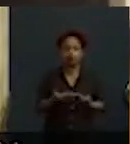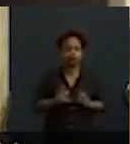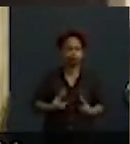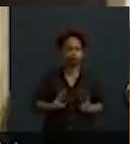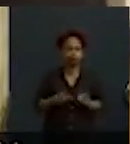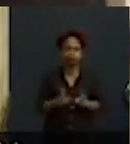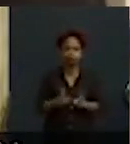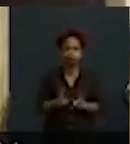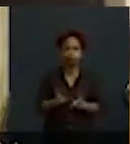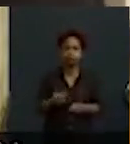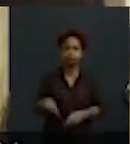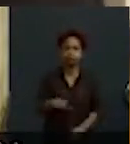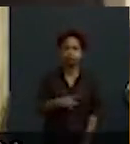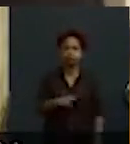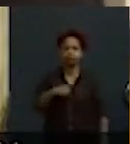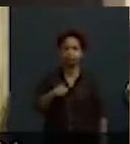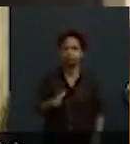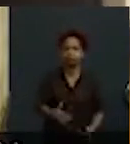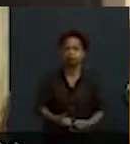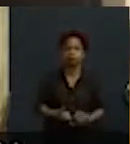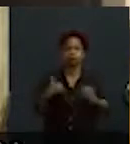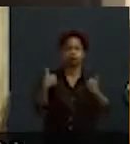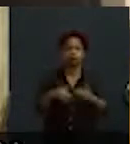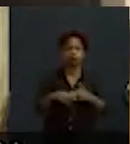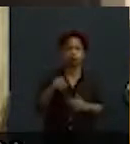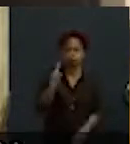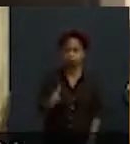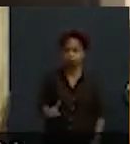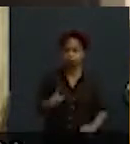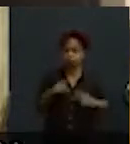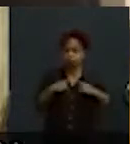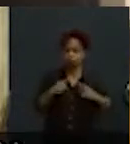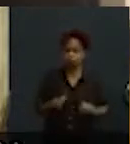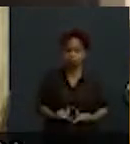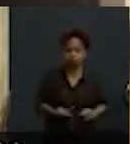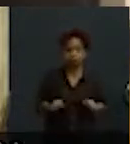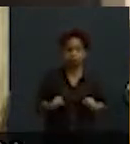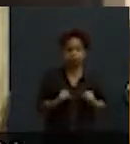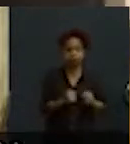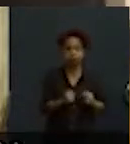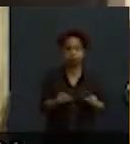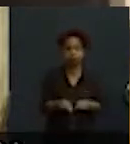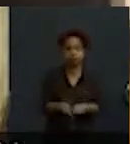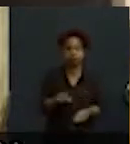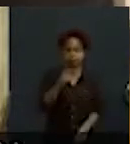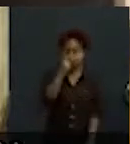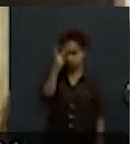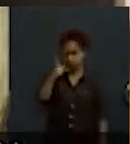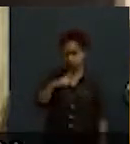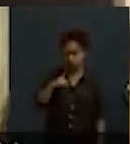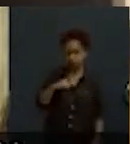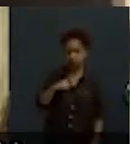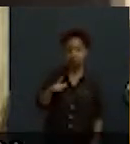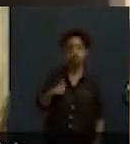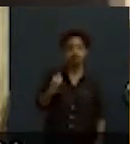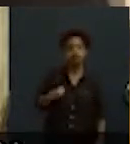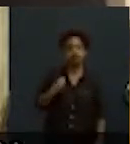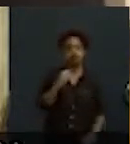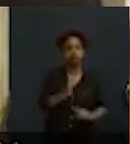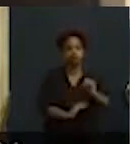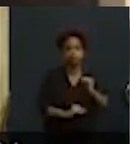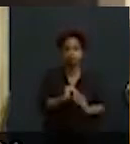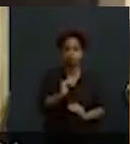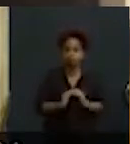permanentemente reconhecida como defensora dos direitos humanos e pessoa que dedicou parte da sua vida